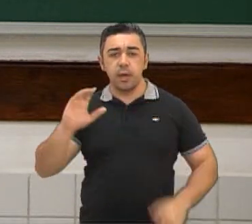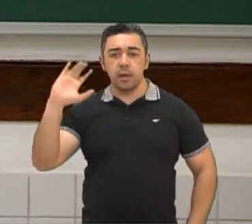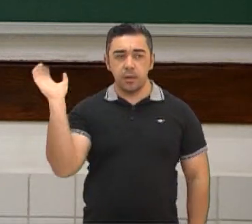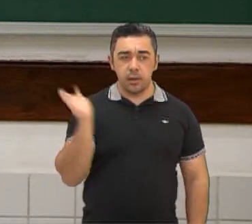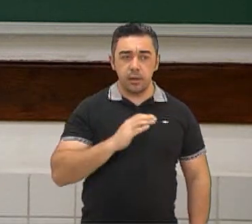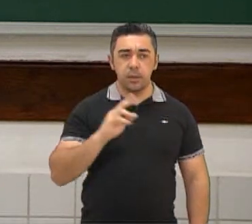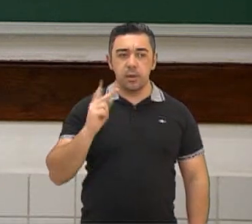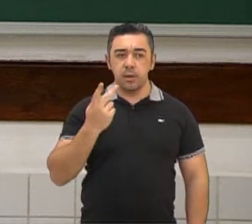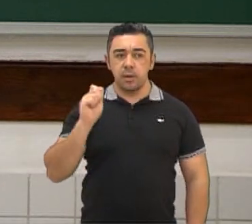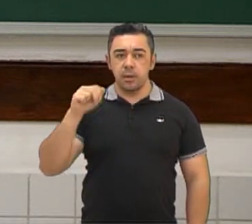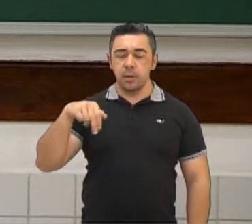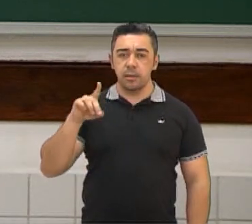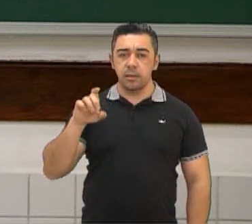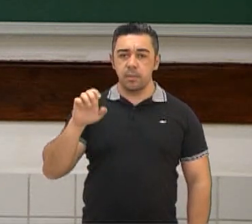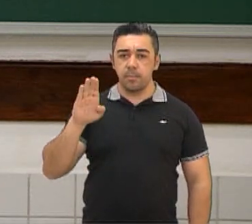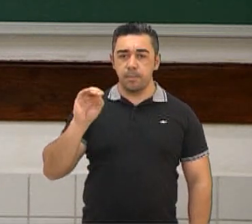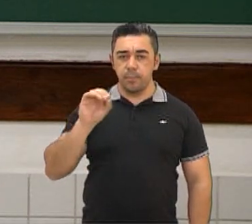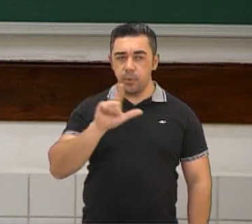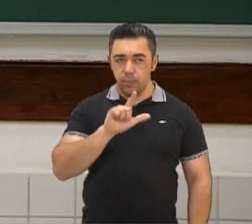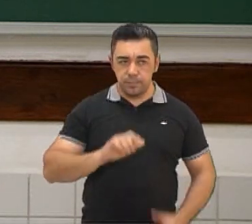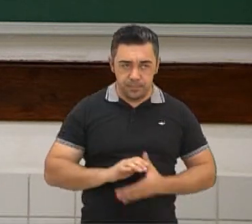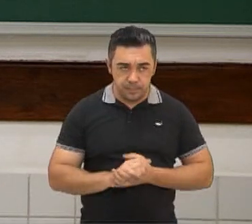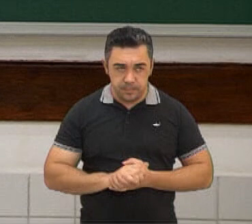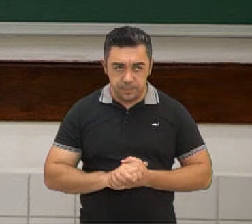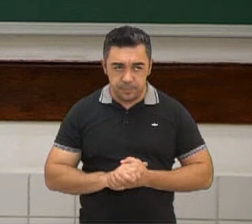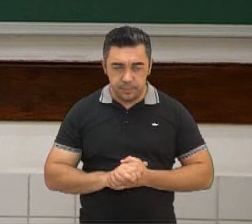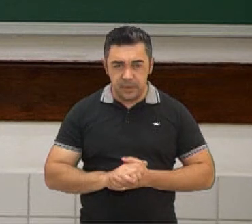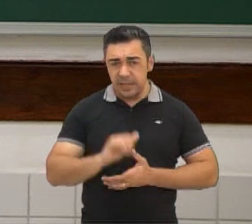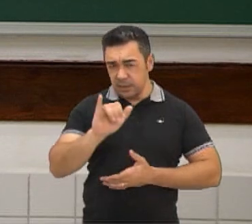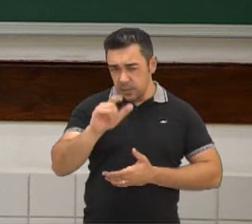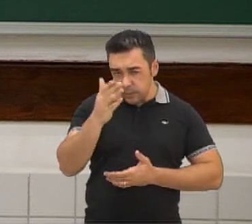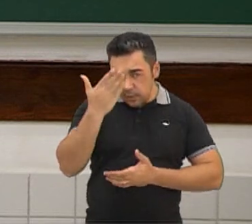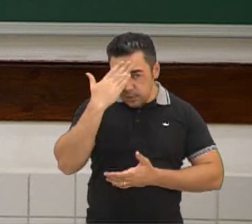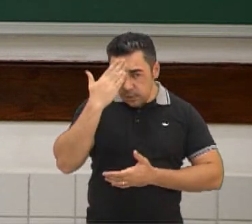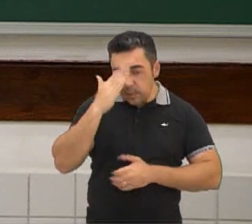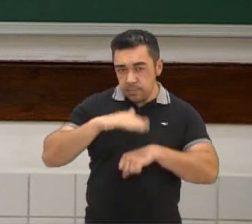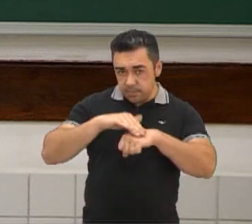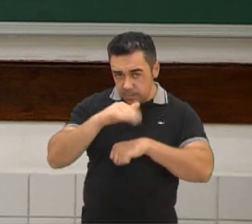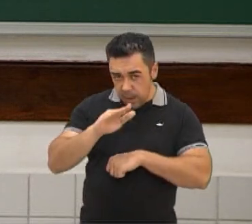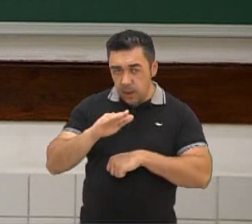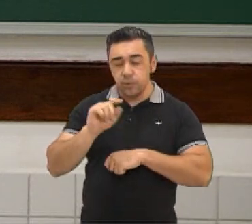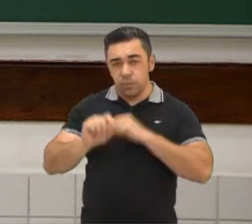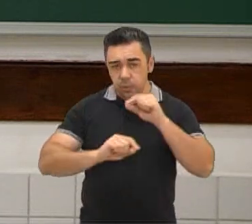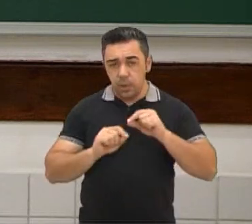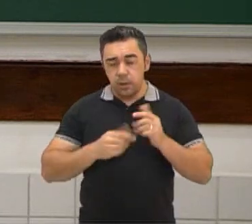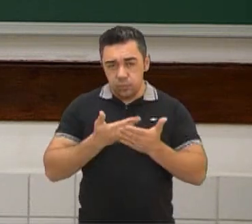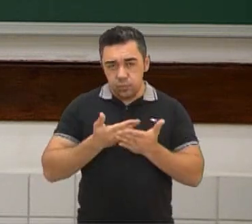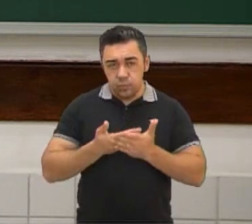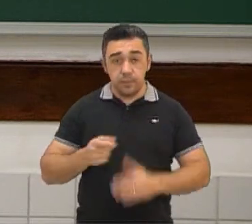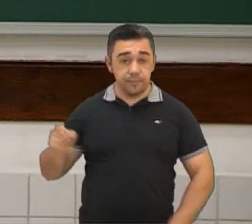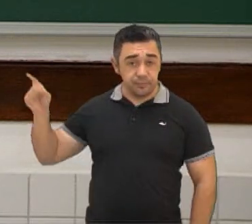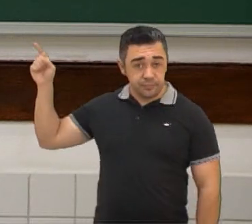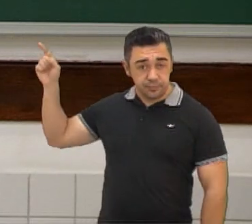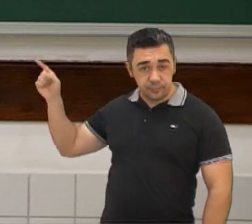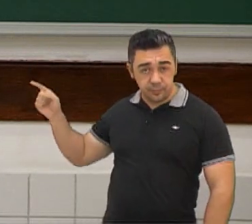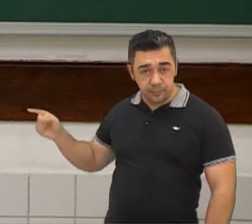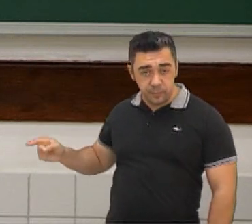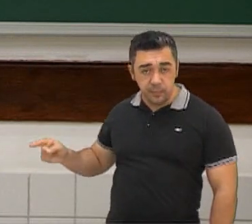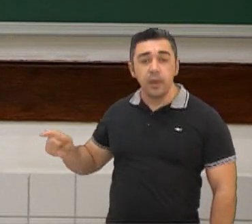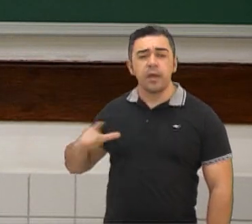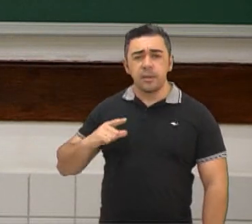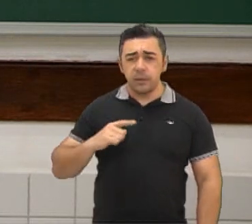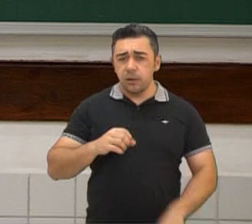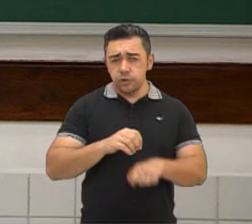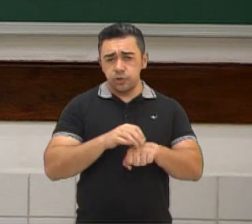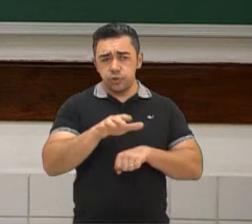nosso conhecido handball, tá? Se você quiser saber um pouco mais sobre o polo aquático, tem aqui